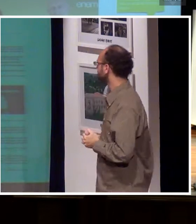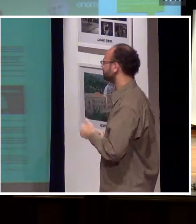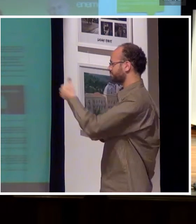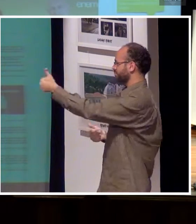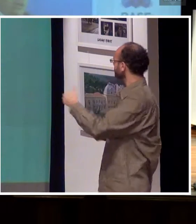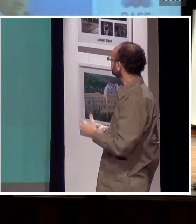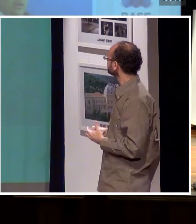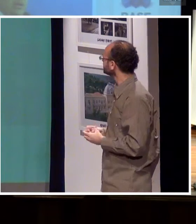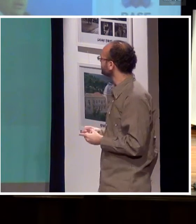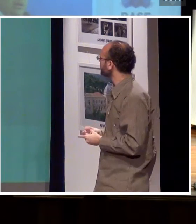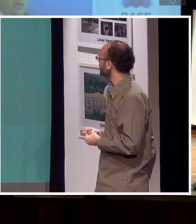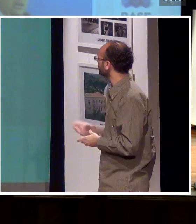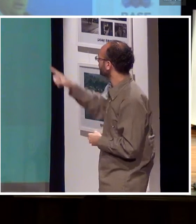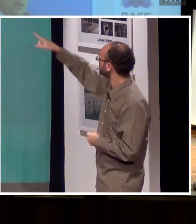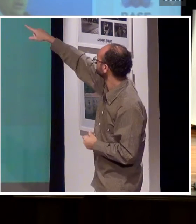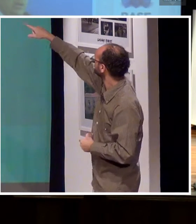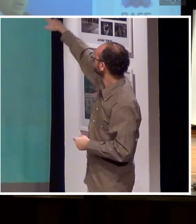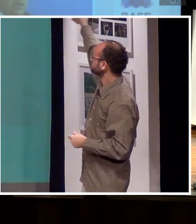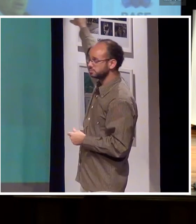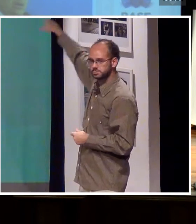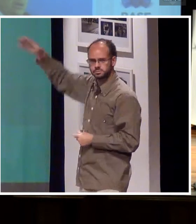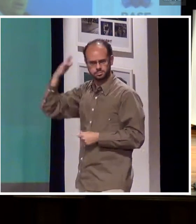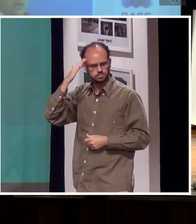marca e a identidade cultural da comunidade.